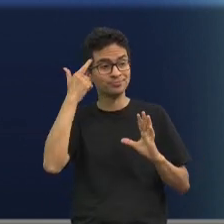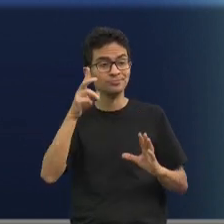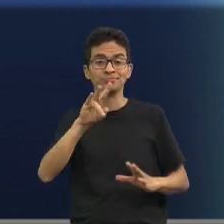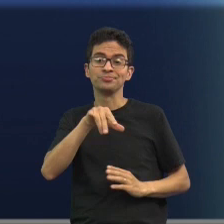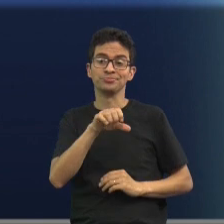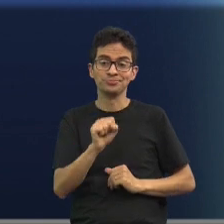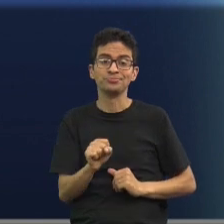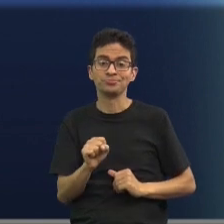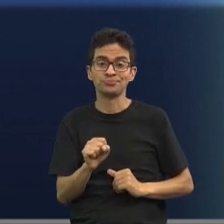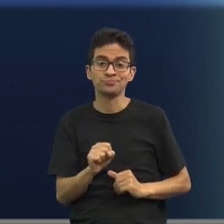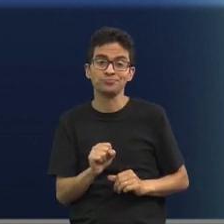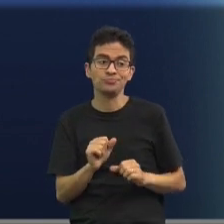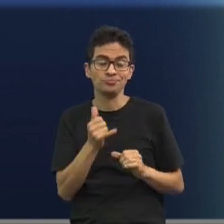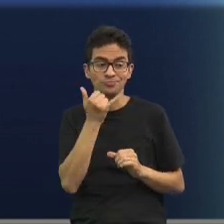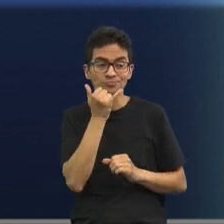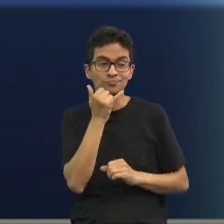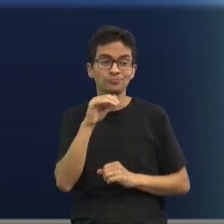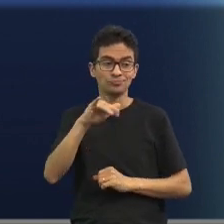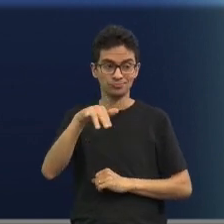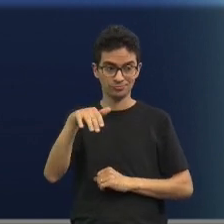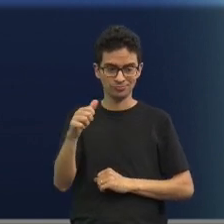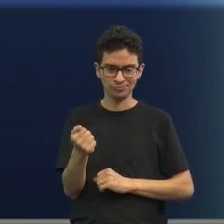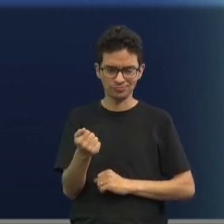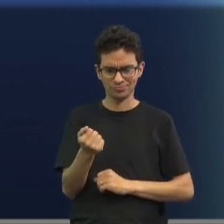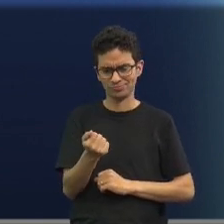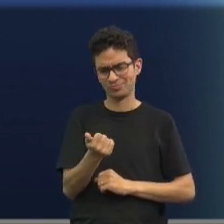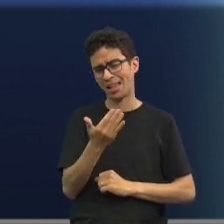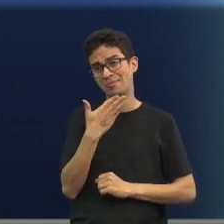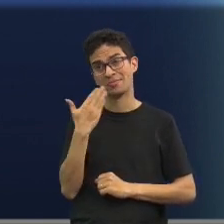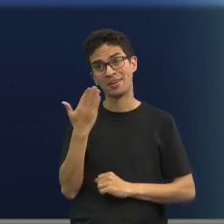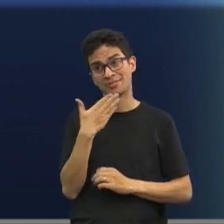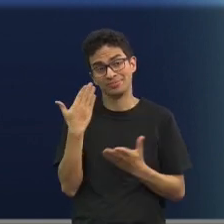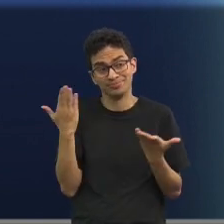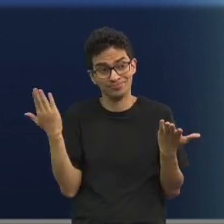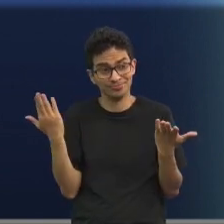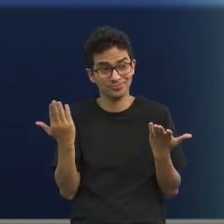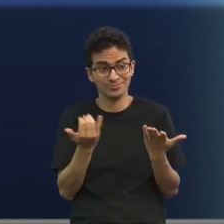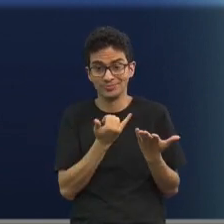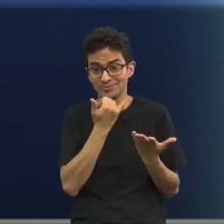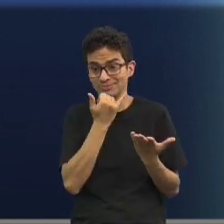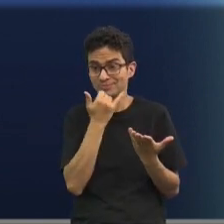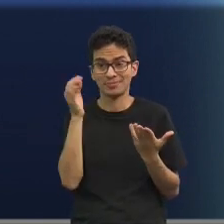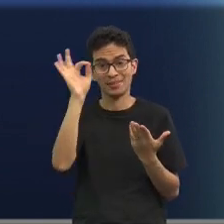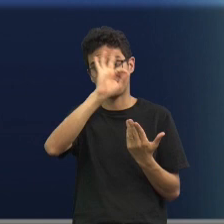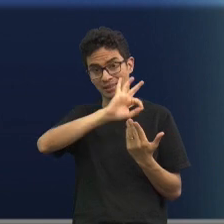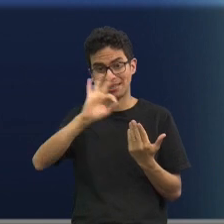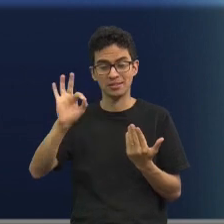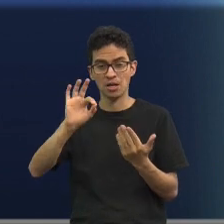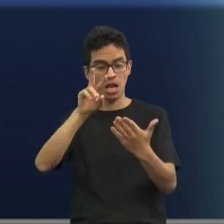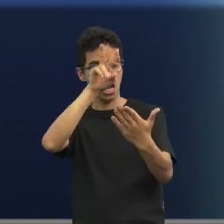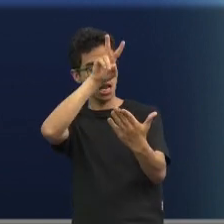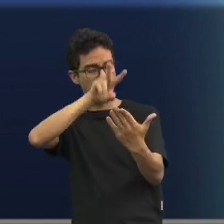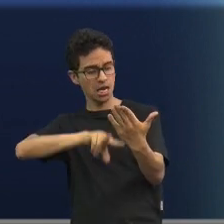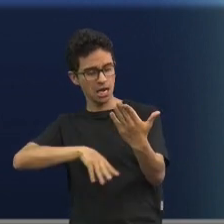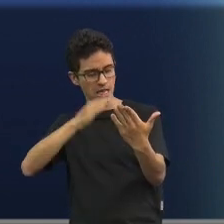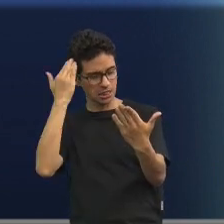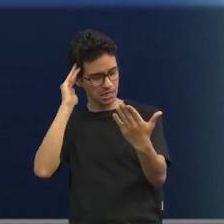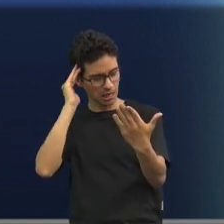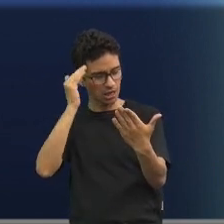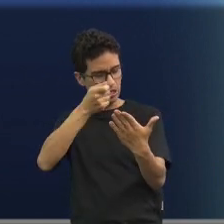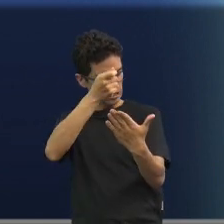volumes aí fica assim a massa é até mais fácil né mas não não correto esse olhar o texto